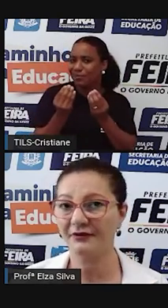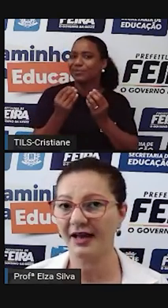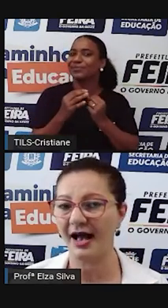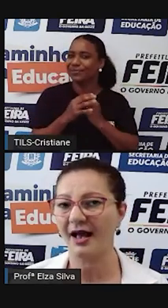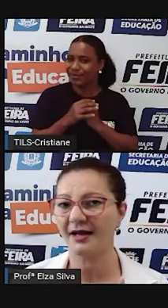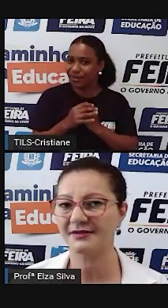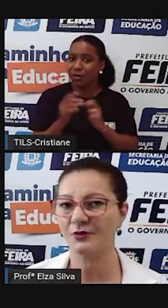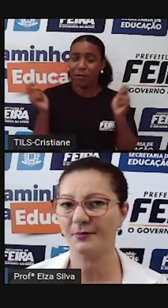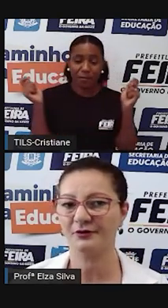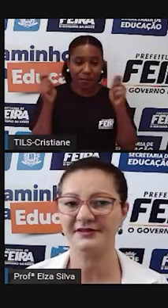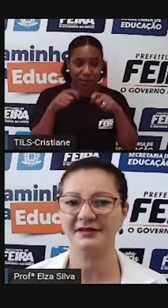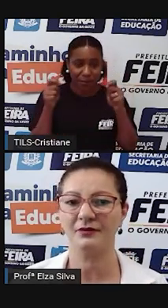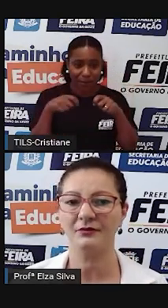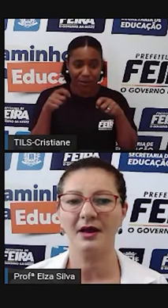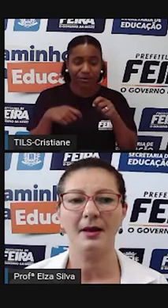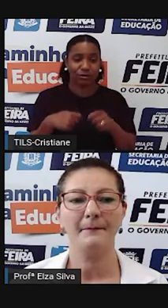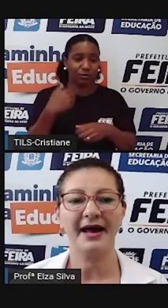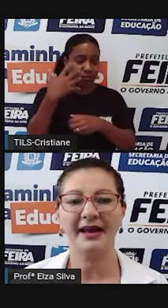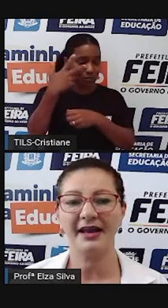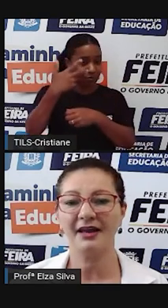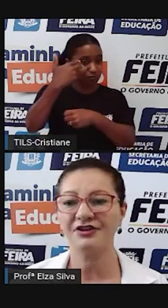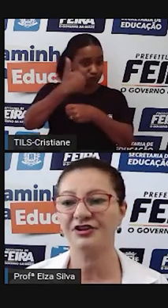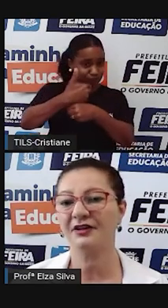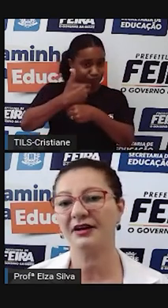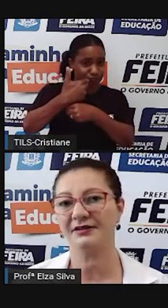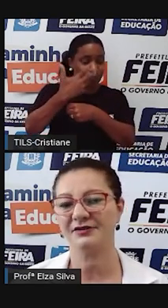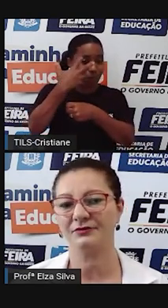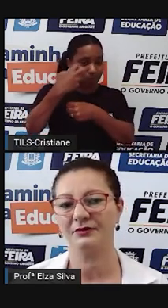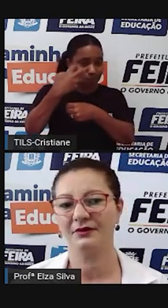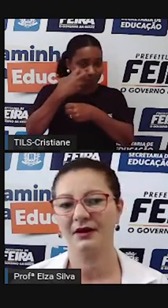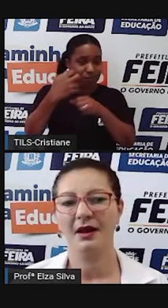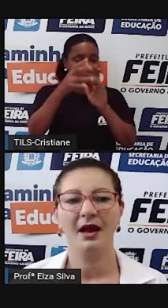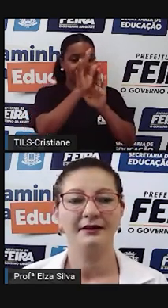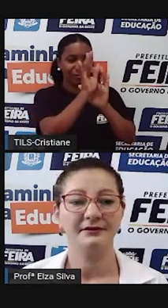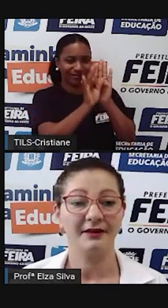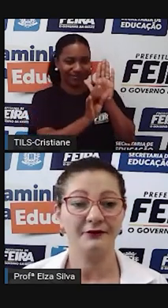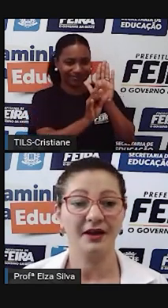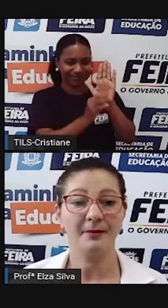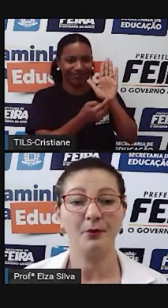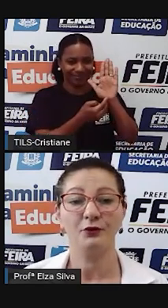pode enviar a sua produção para este endereço,